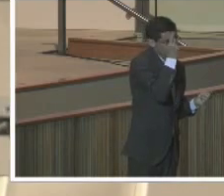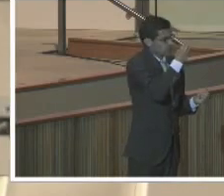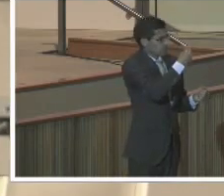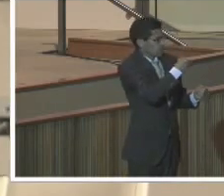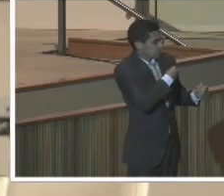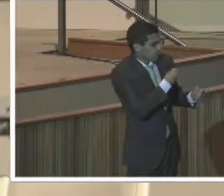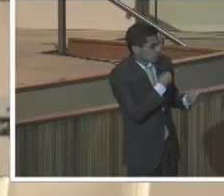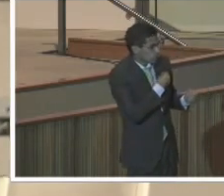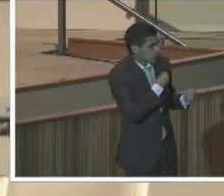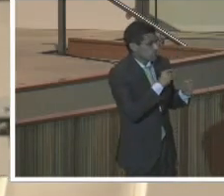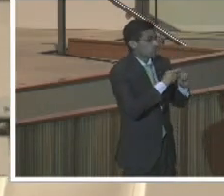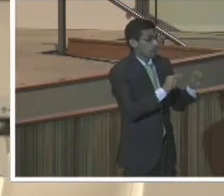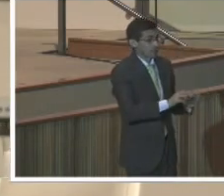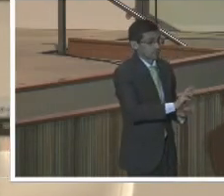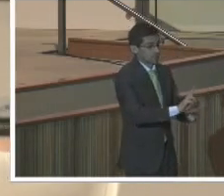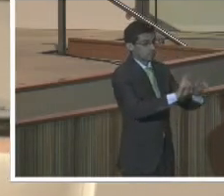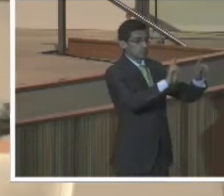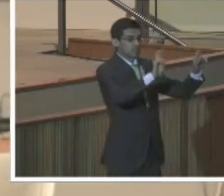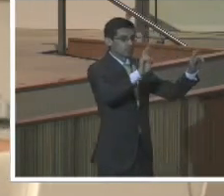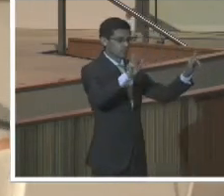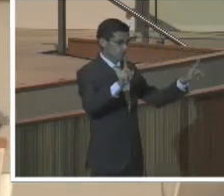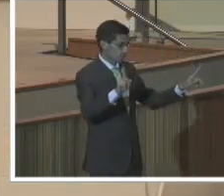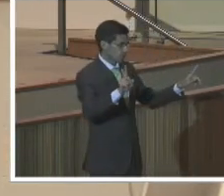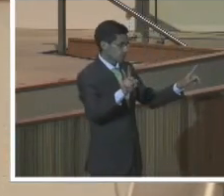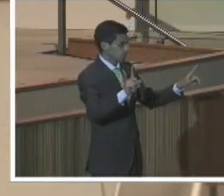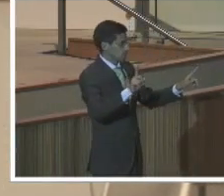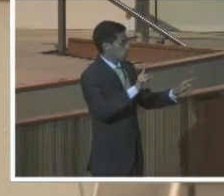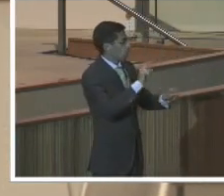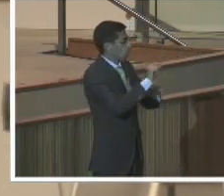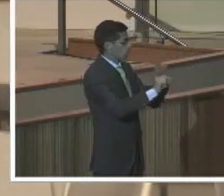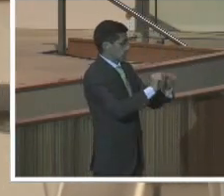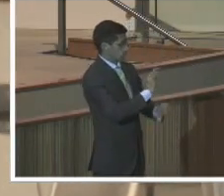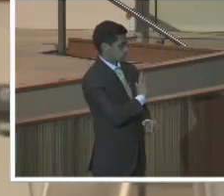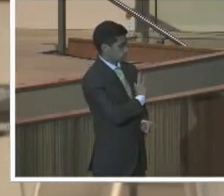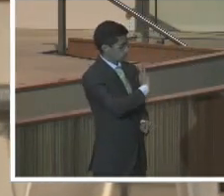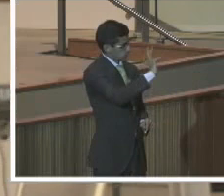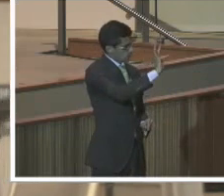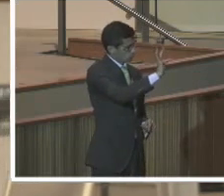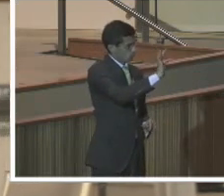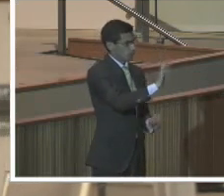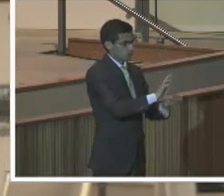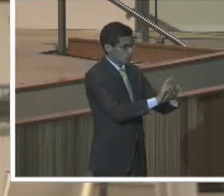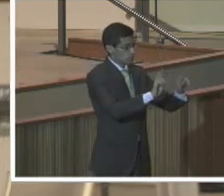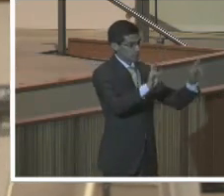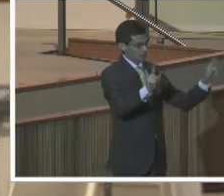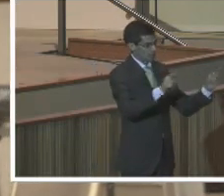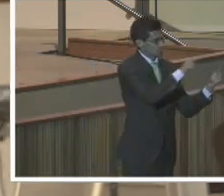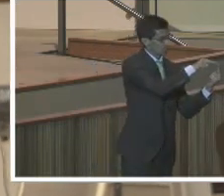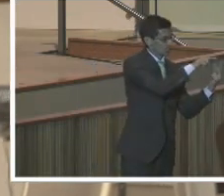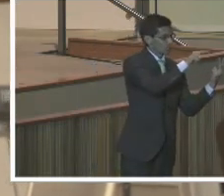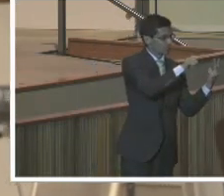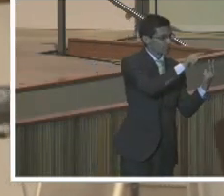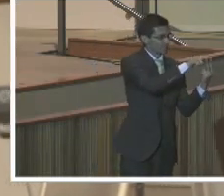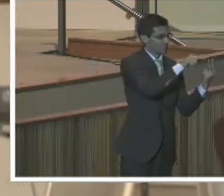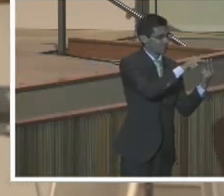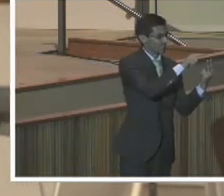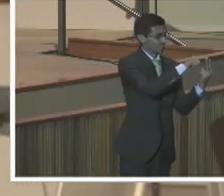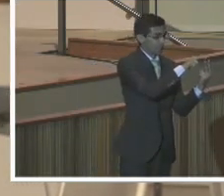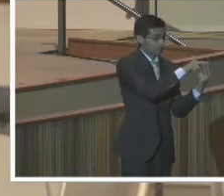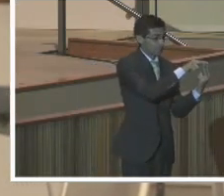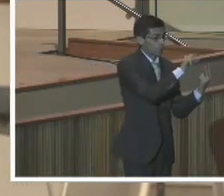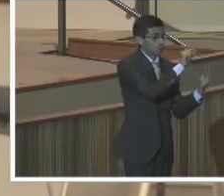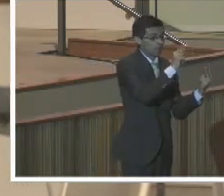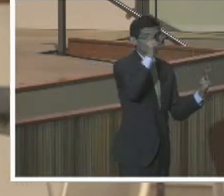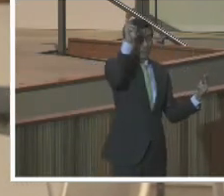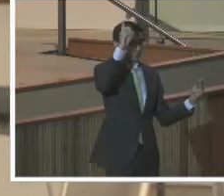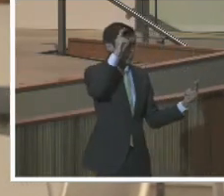pecadores, mas que diferentemente do que imaginavam os escribas e fariseus, eles eram vistos por